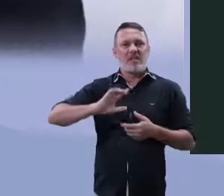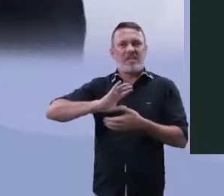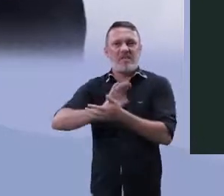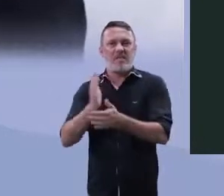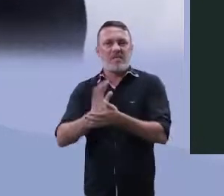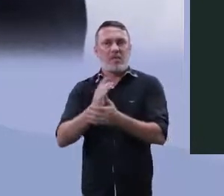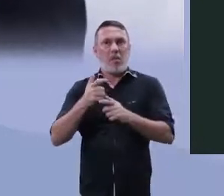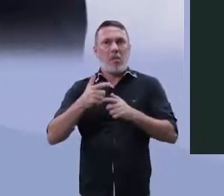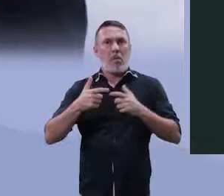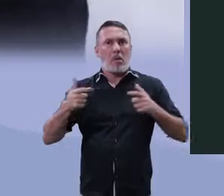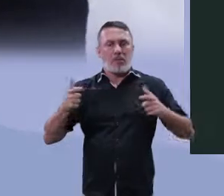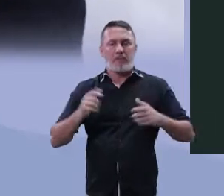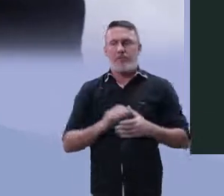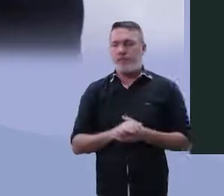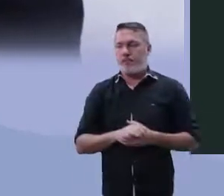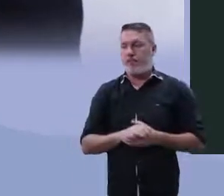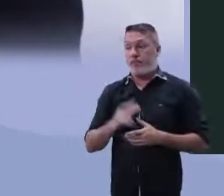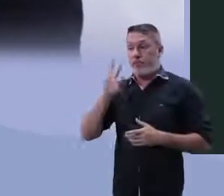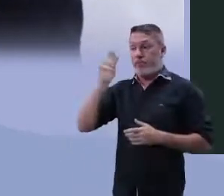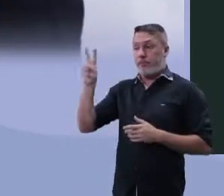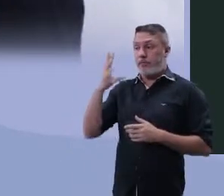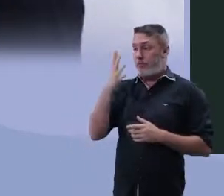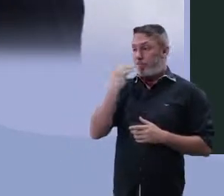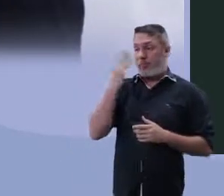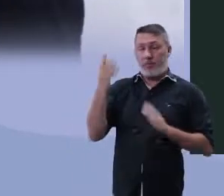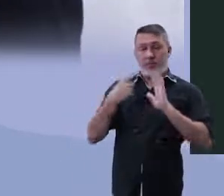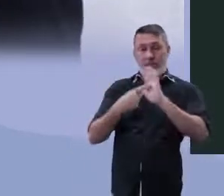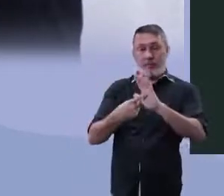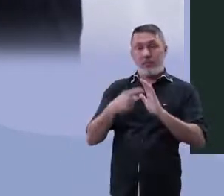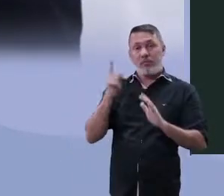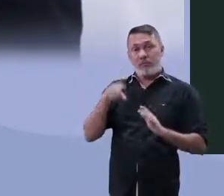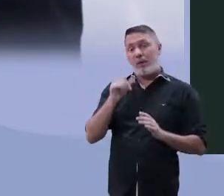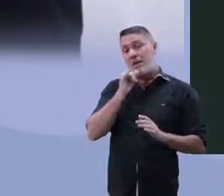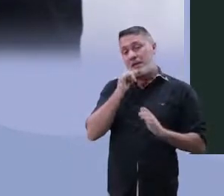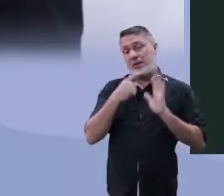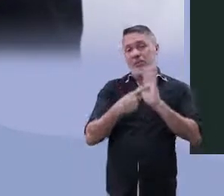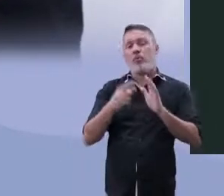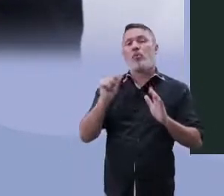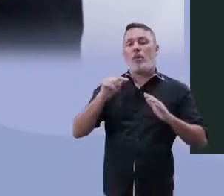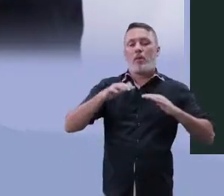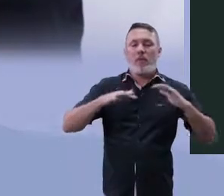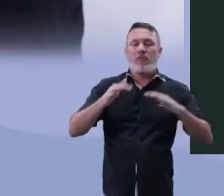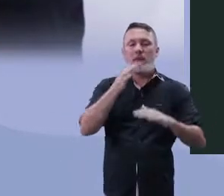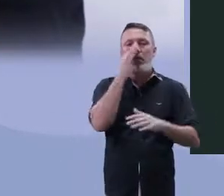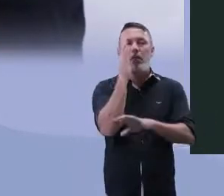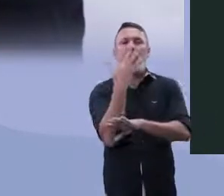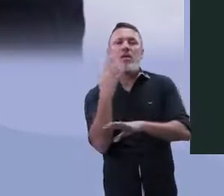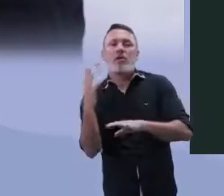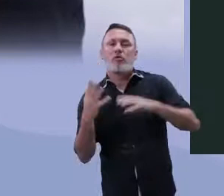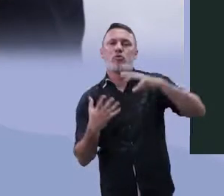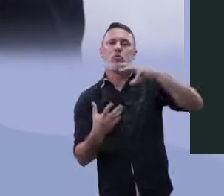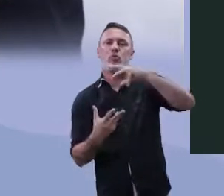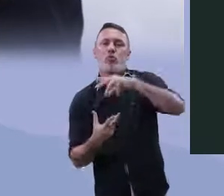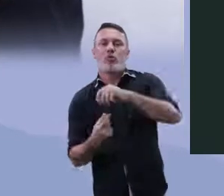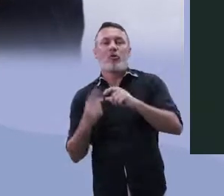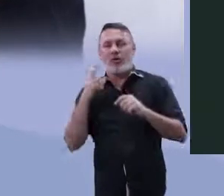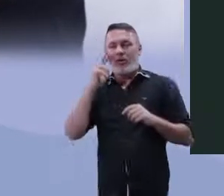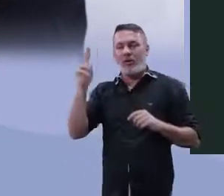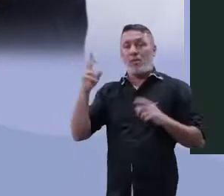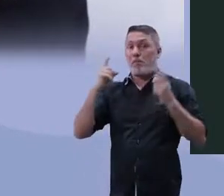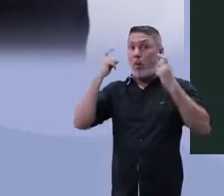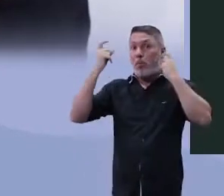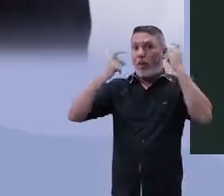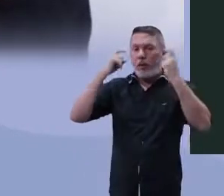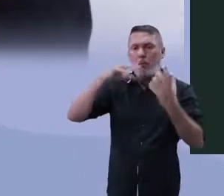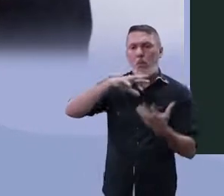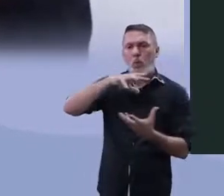período. Aí uma foto, né, trazendo um exemplo do movimento ambientalista, né, a preocupação com o